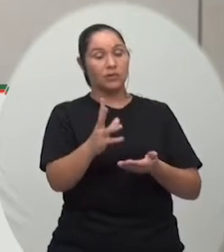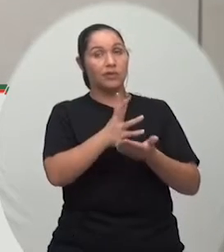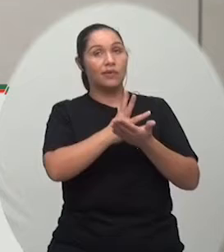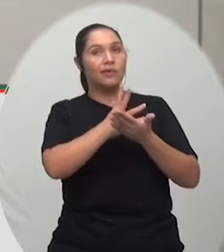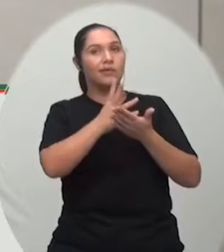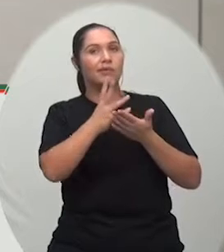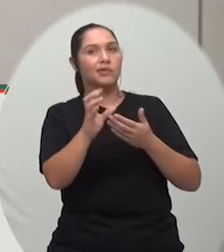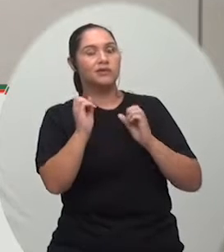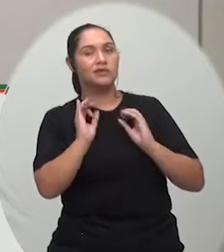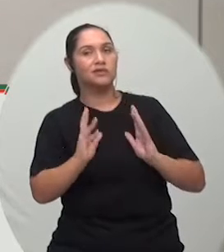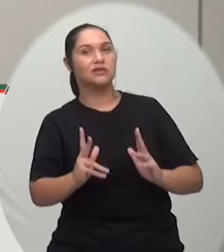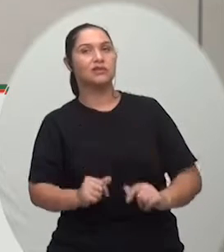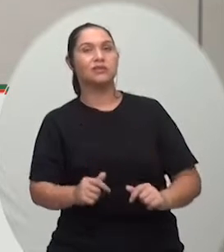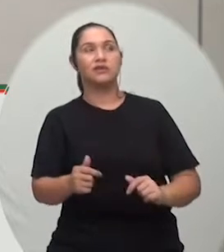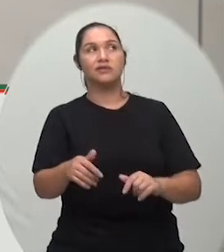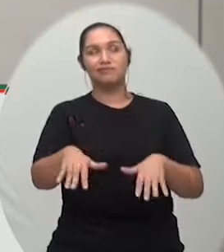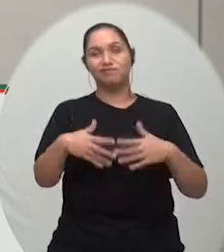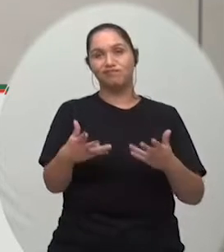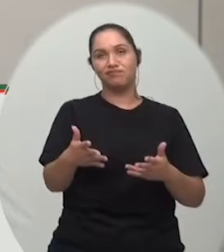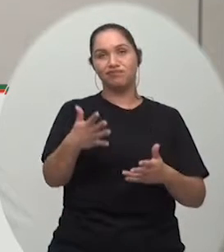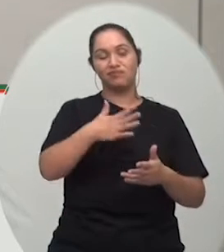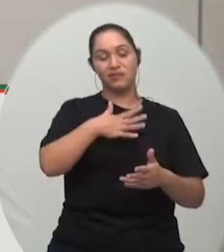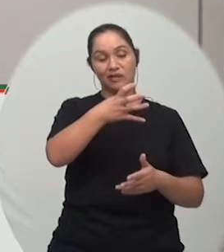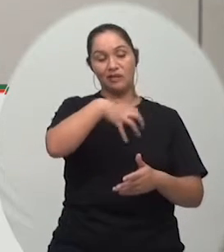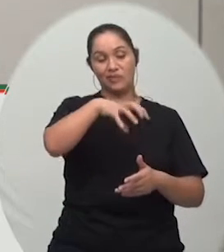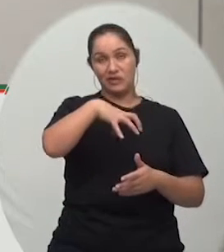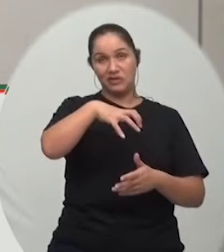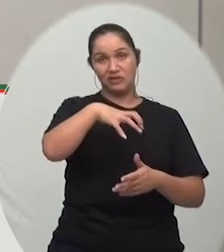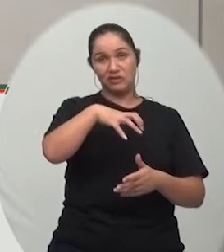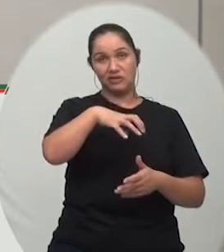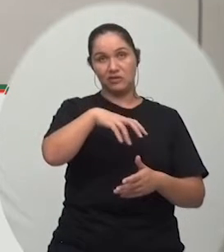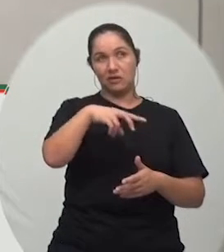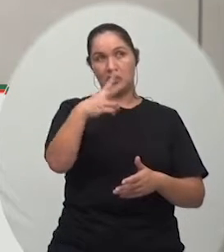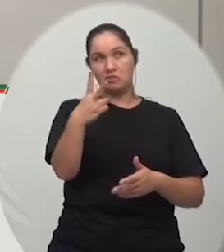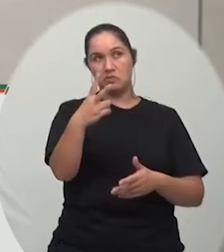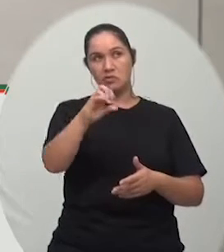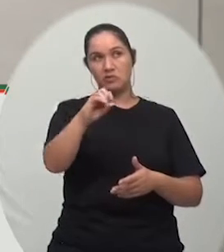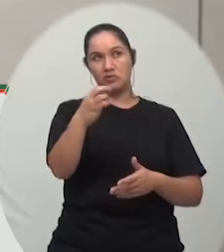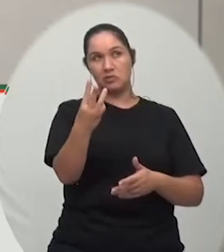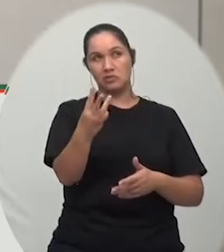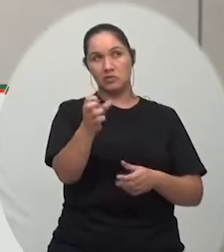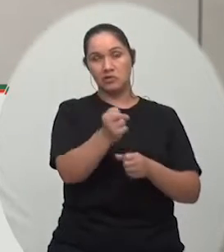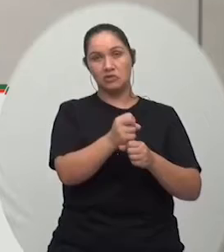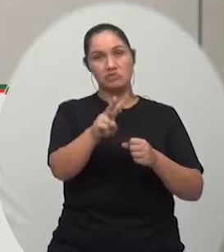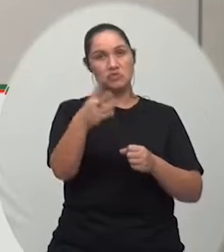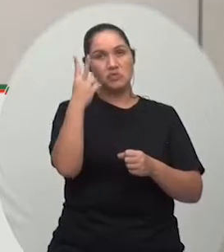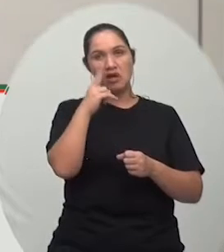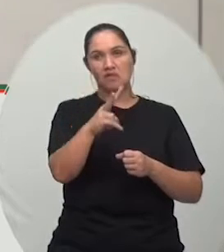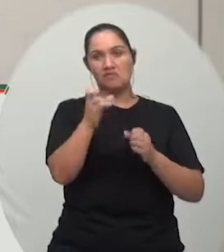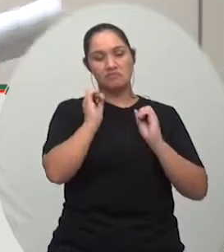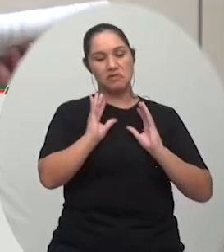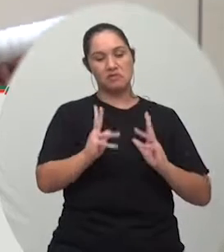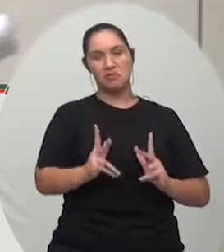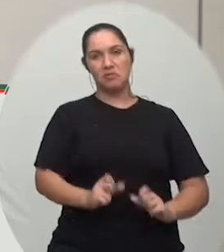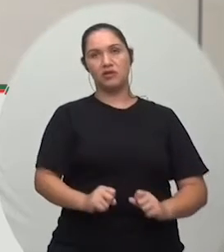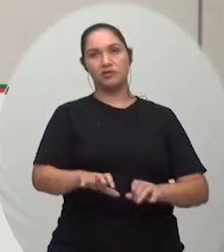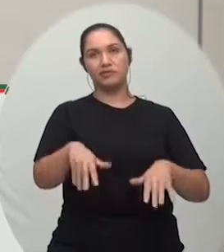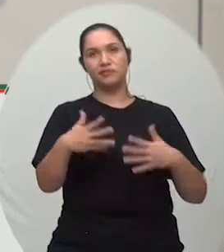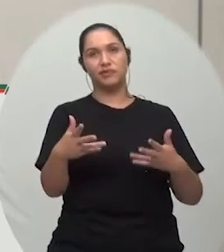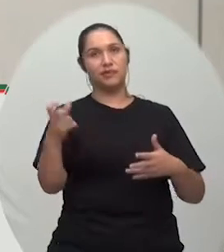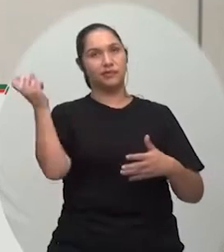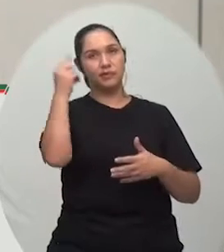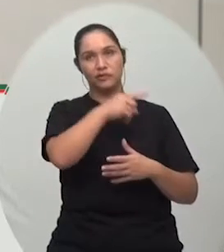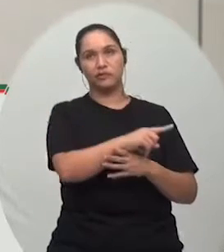eu, pelo menos na minha região lá, nesses últimos 2, 3 anos, eu não vi ninguém fazendo manutenção e limpeza da boca de lobo. Então, é um absurdo, por isso está alagando tudo,